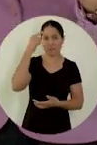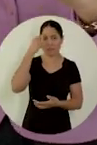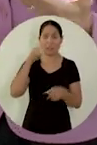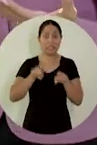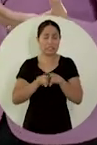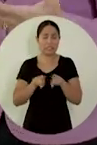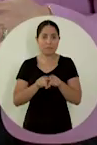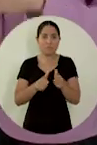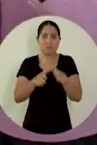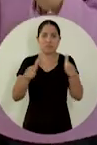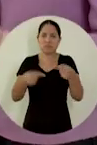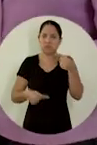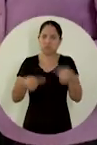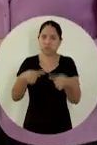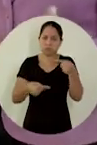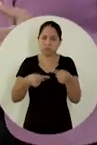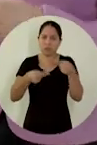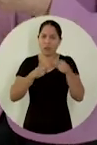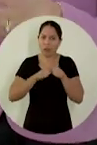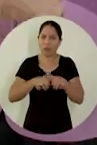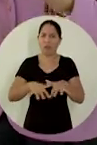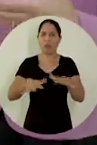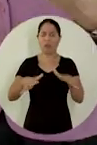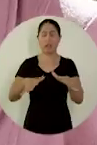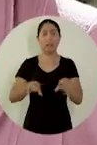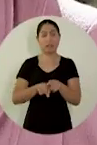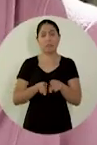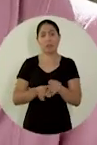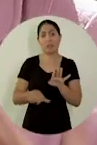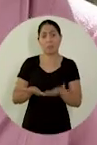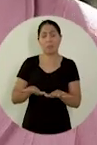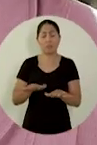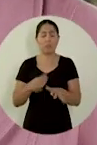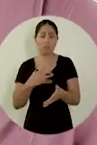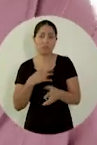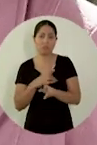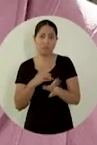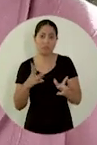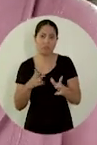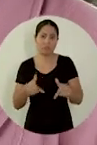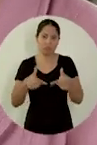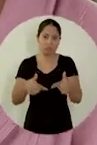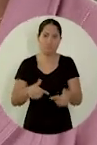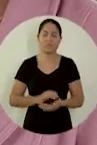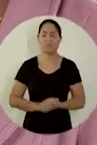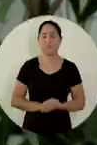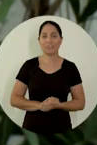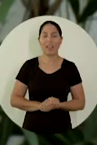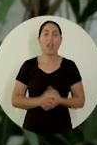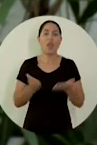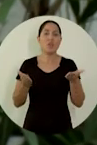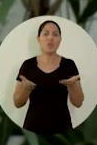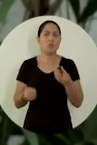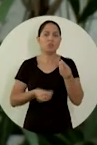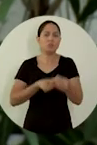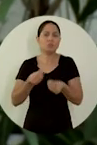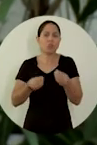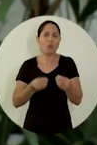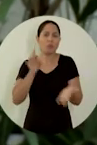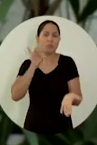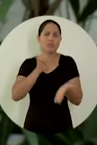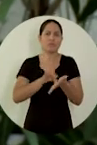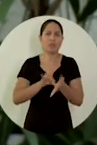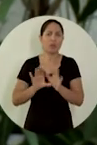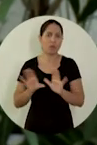repensemos, inclusive para que nós ampliemos esse debate e enfrentemos com outra linguagem ou outra forma de atuação. E hoje, quais são